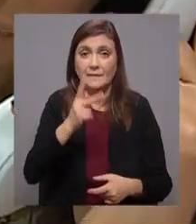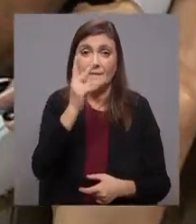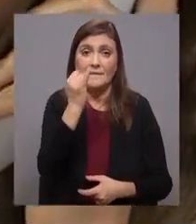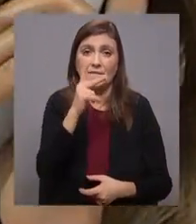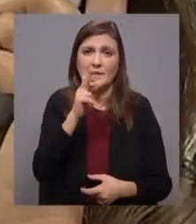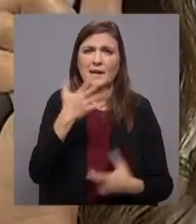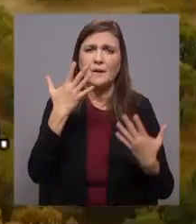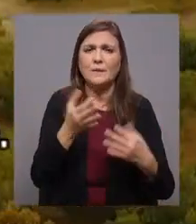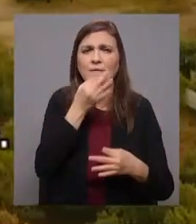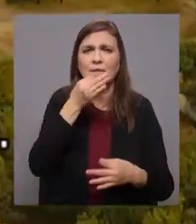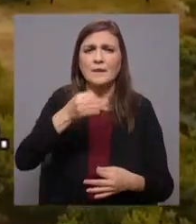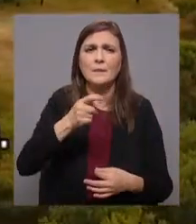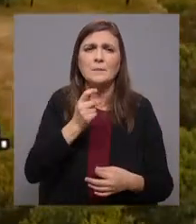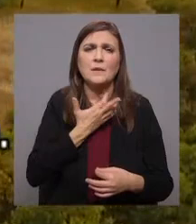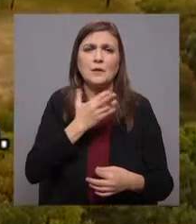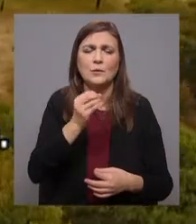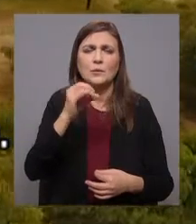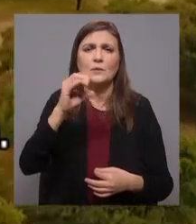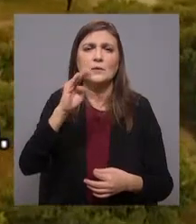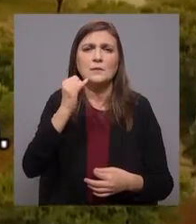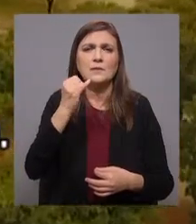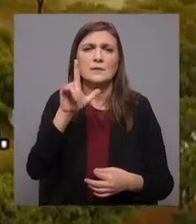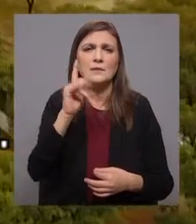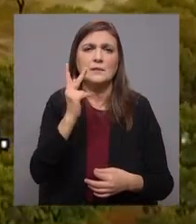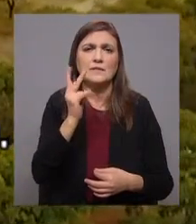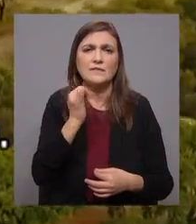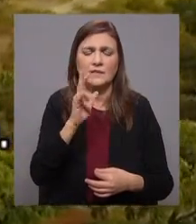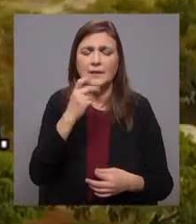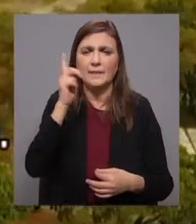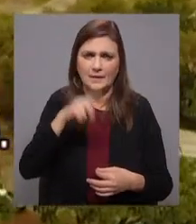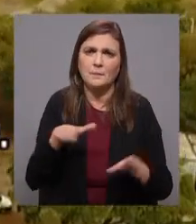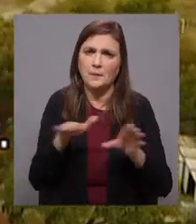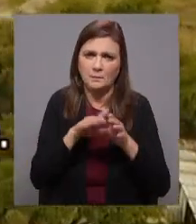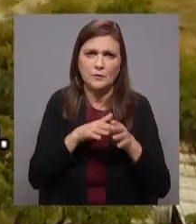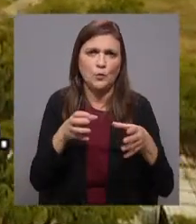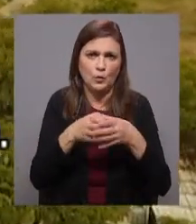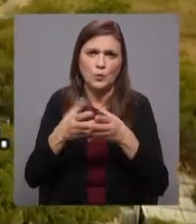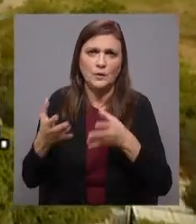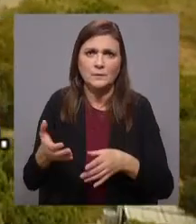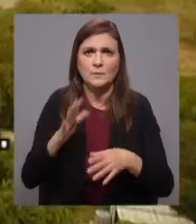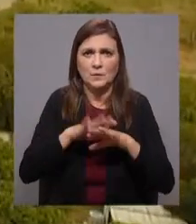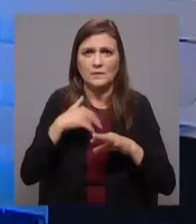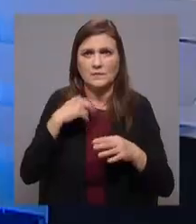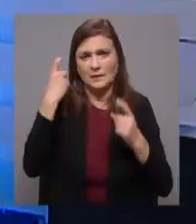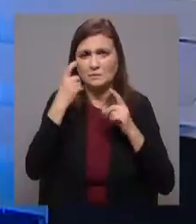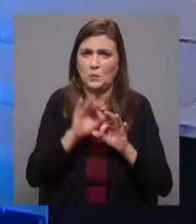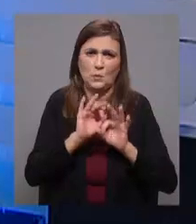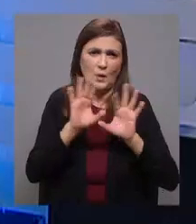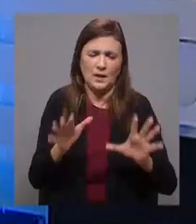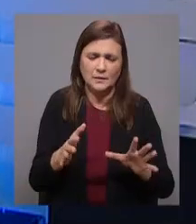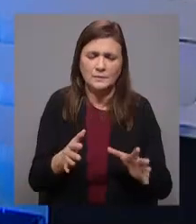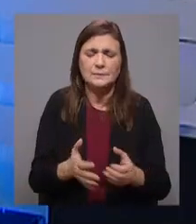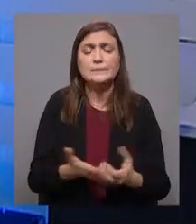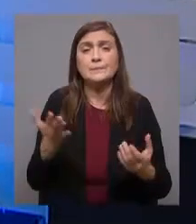Pedro Silveira? Também participou nos grupos. A partir daí, o meu raciocínio é idêntico. Perante